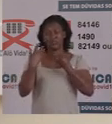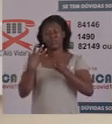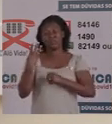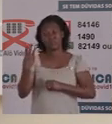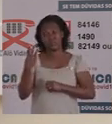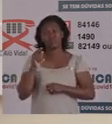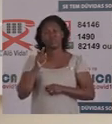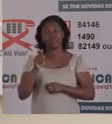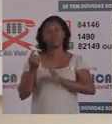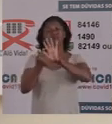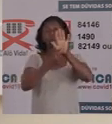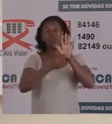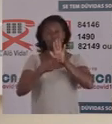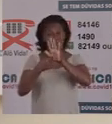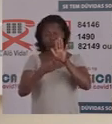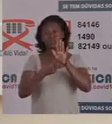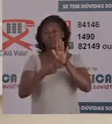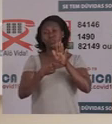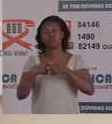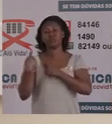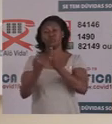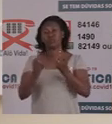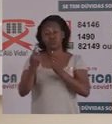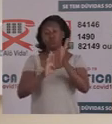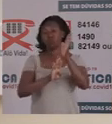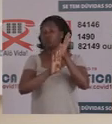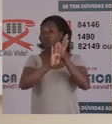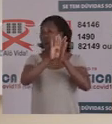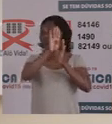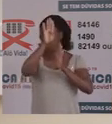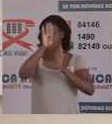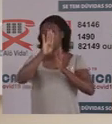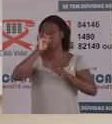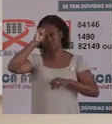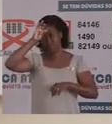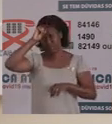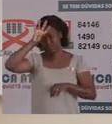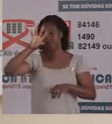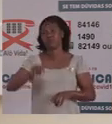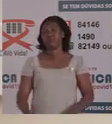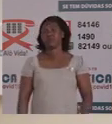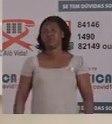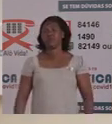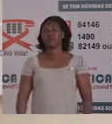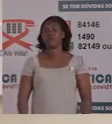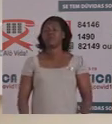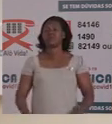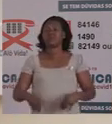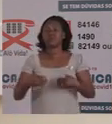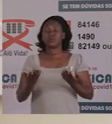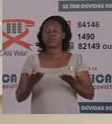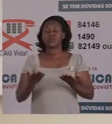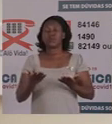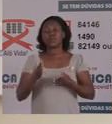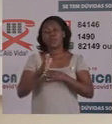indica que há um agravamento do número de casos na África do Sul. Aproximadamente 50%